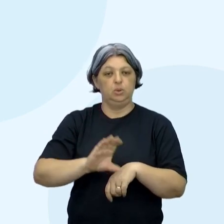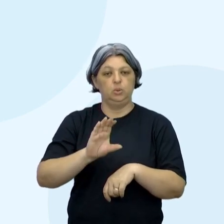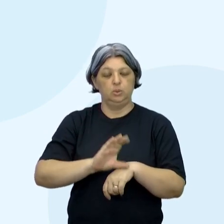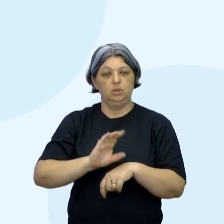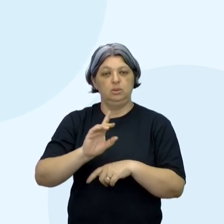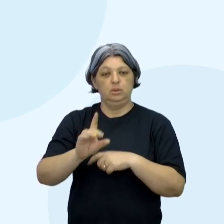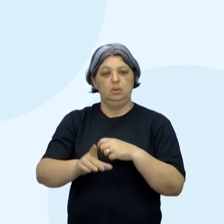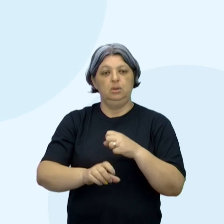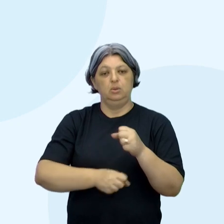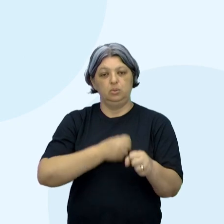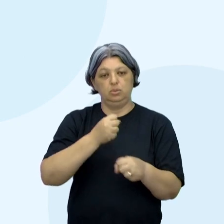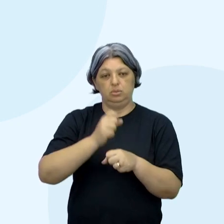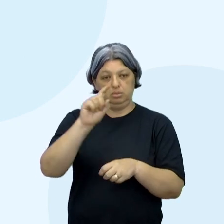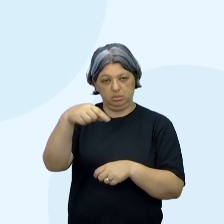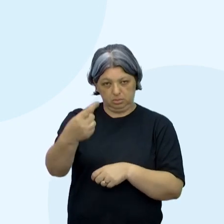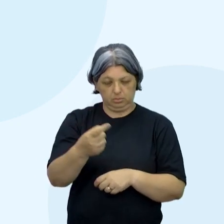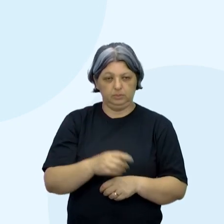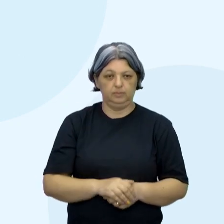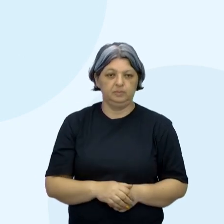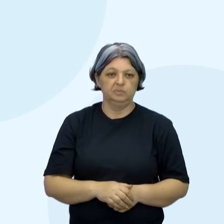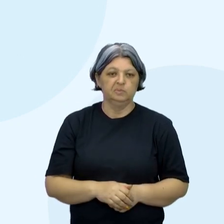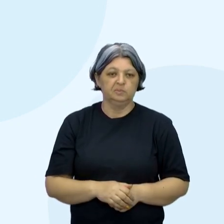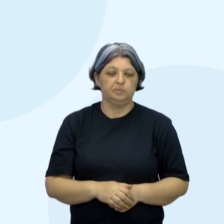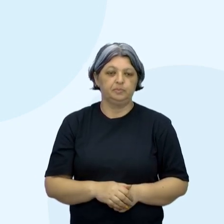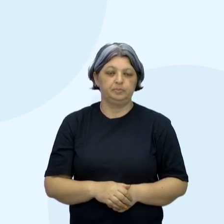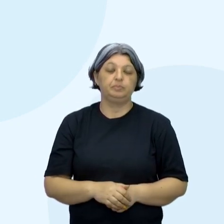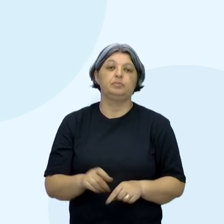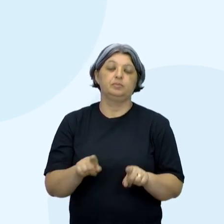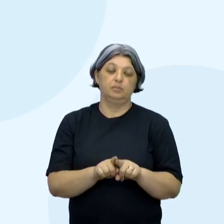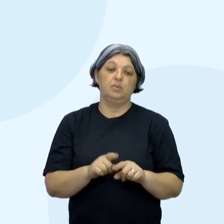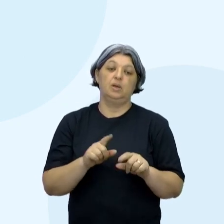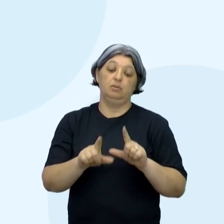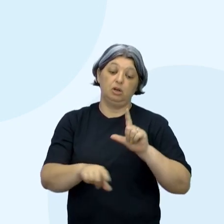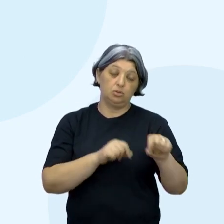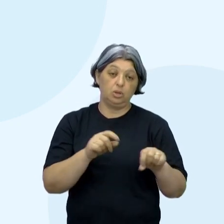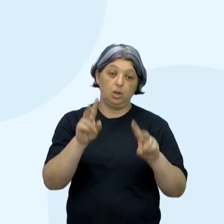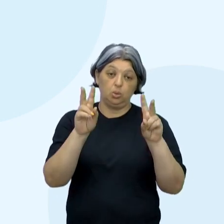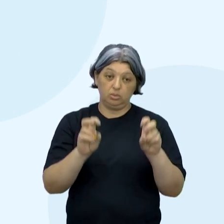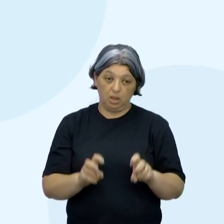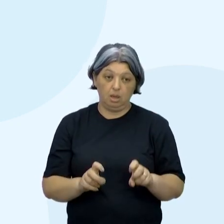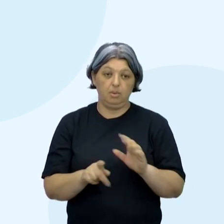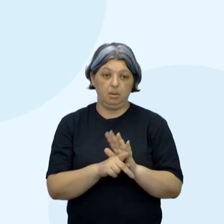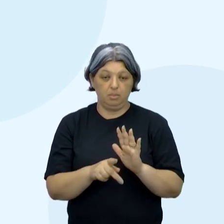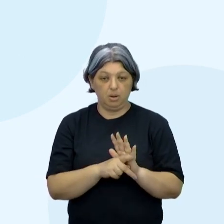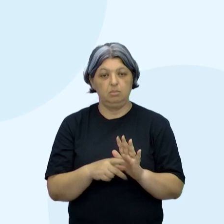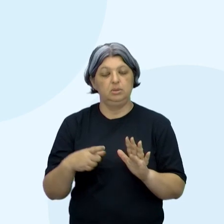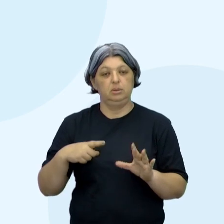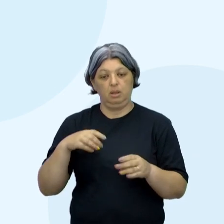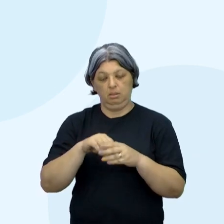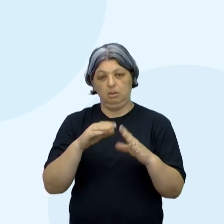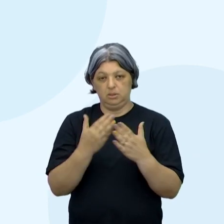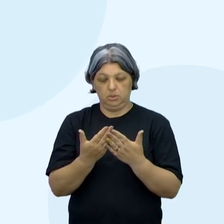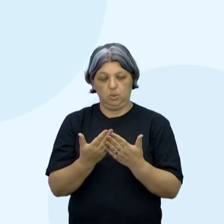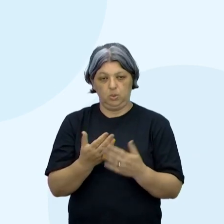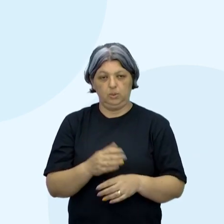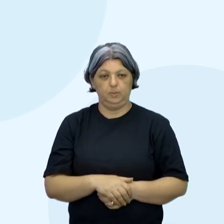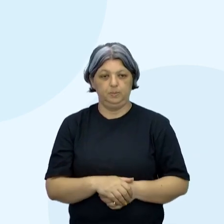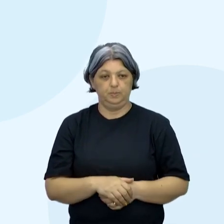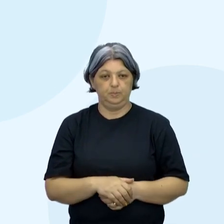na verdade não, aí eles vão escolher os aprofundamentos do itinerário que tem na escola, né, que